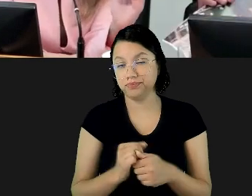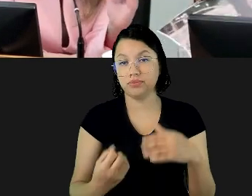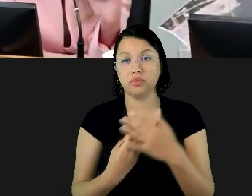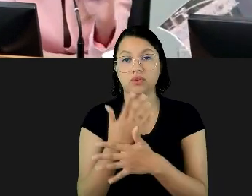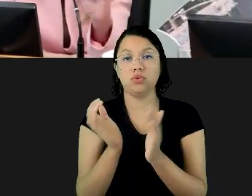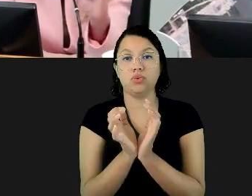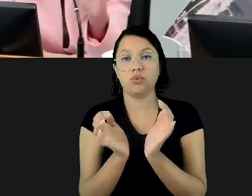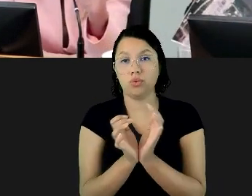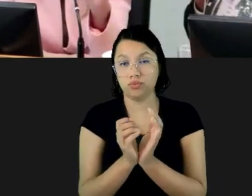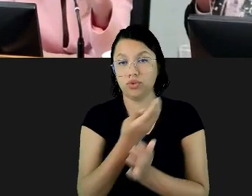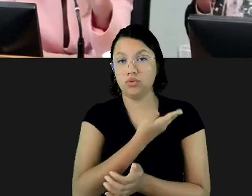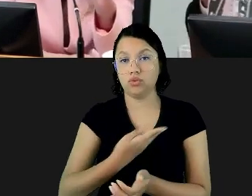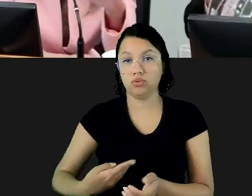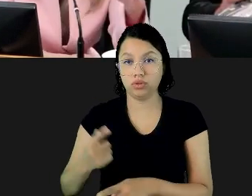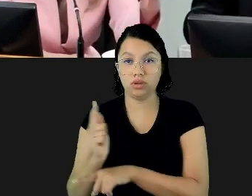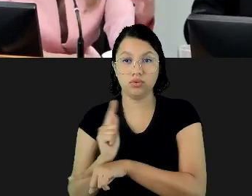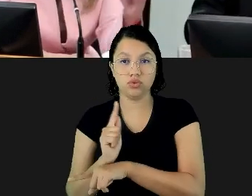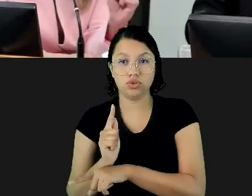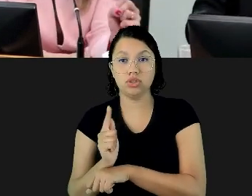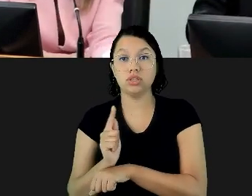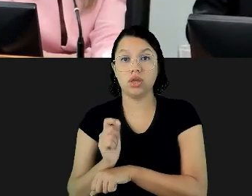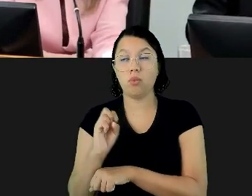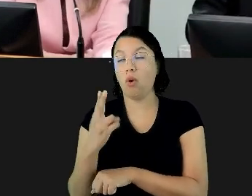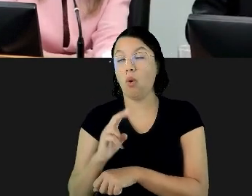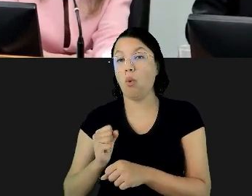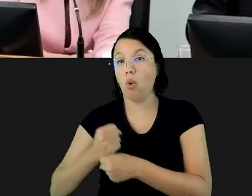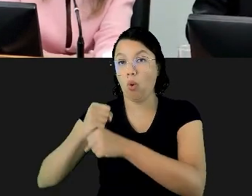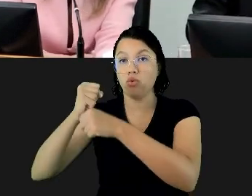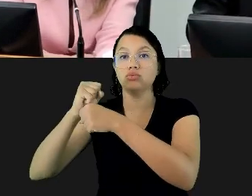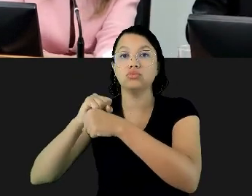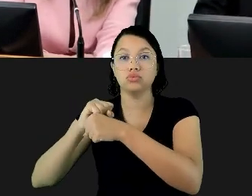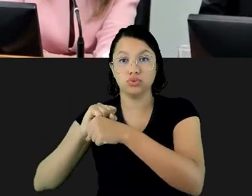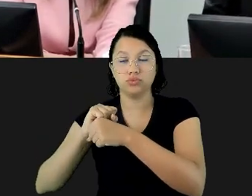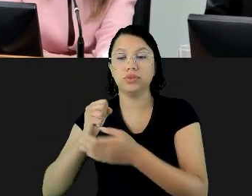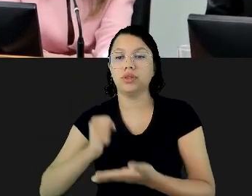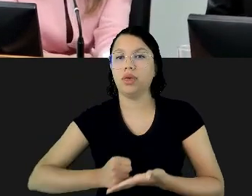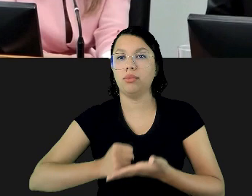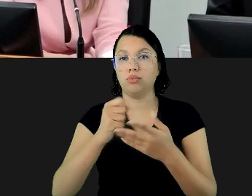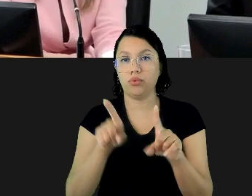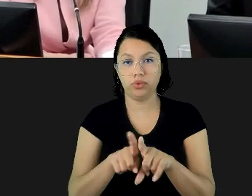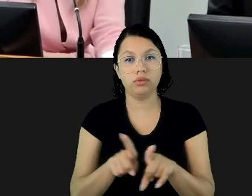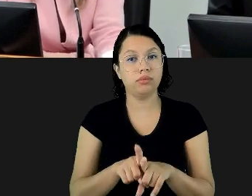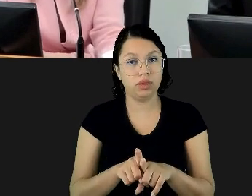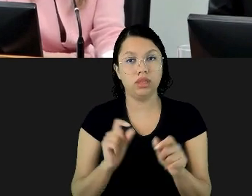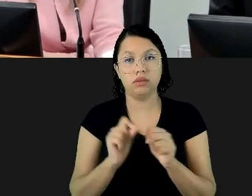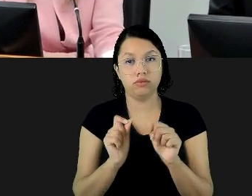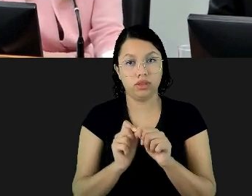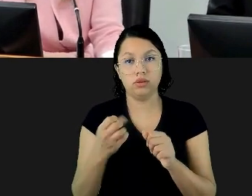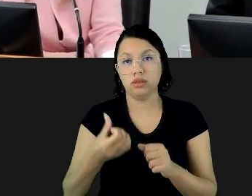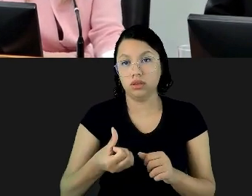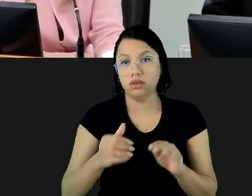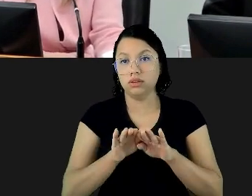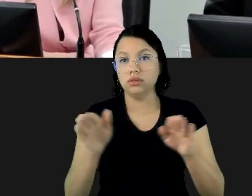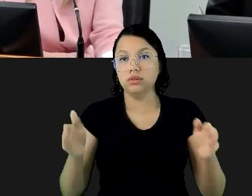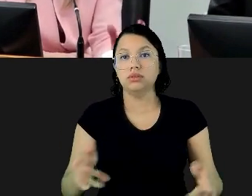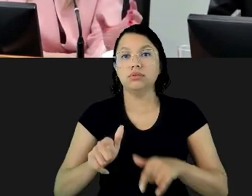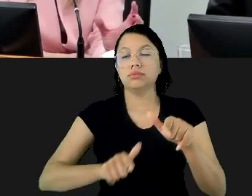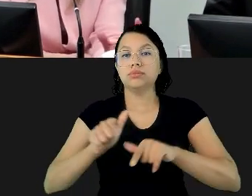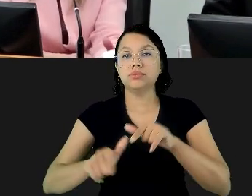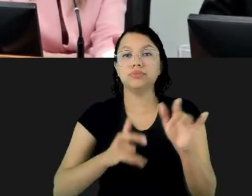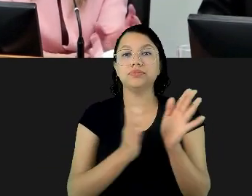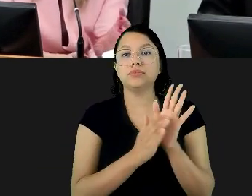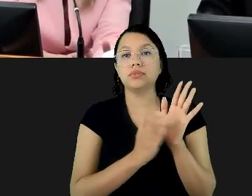consultivo e os mecanismos de apoio, que aí abarcariam essas 6 mesas de trabalho, e propõe a inserção de um novo comitê